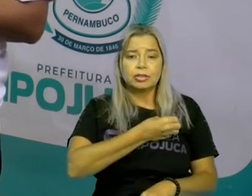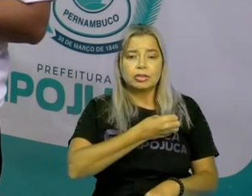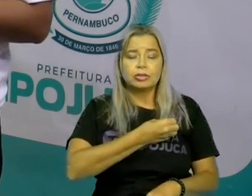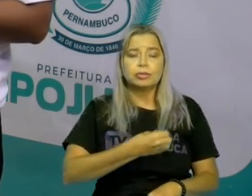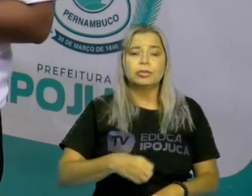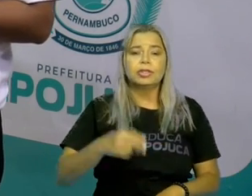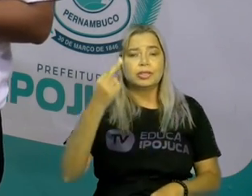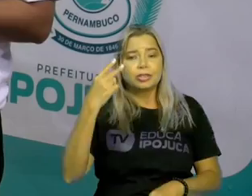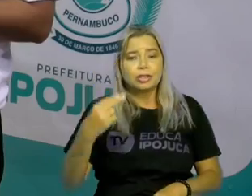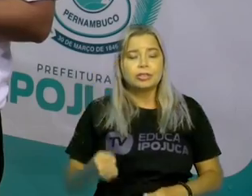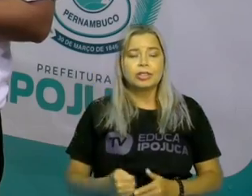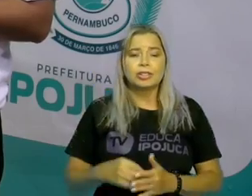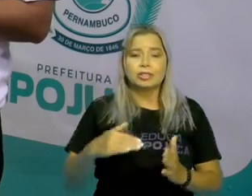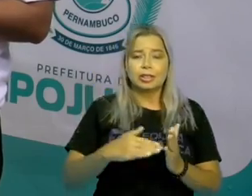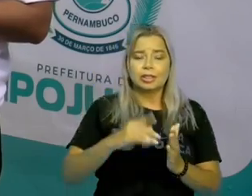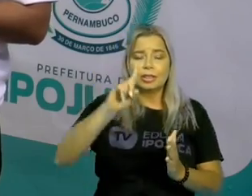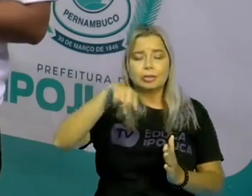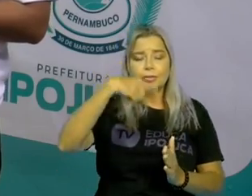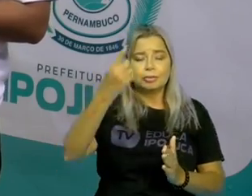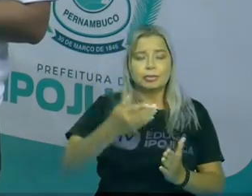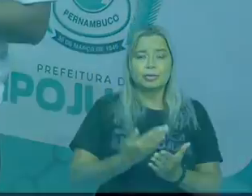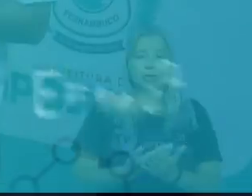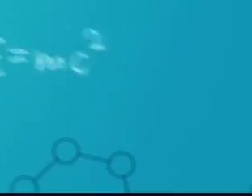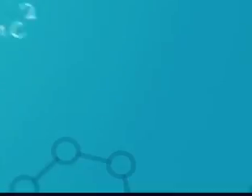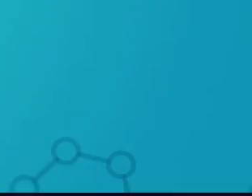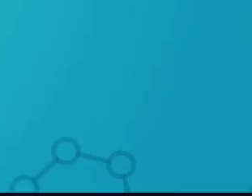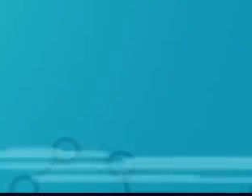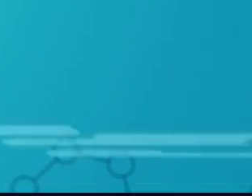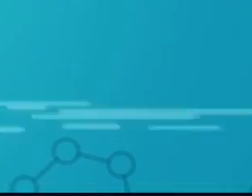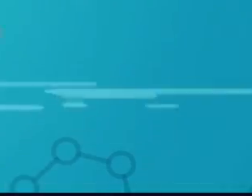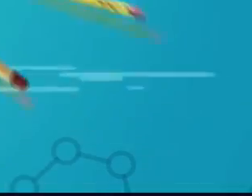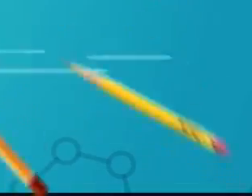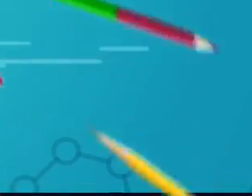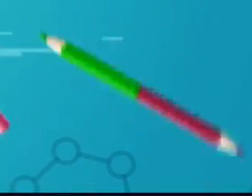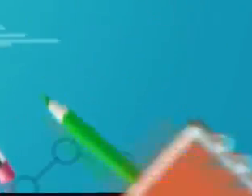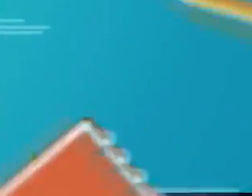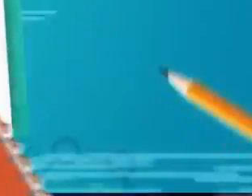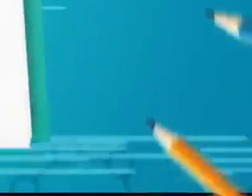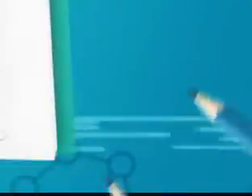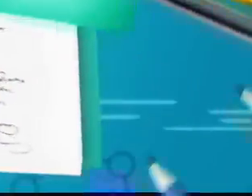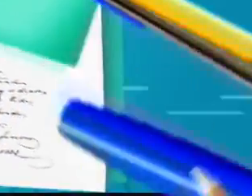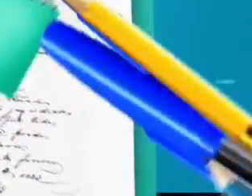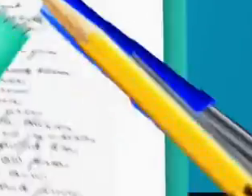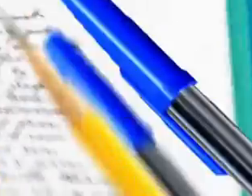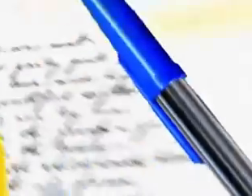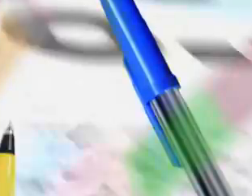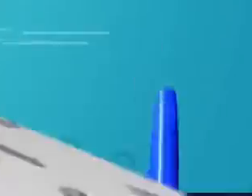Até lá! Grata.